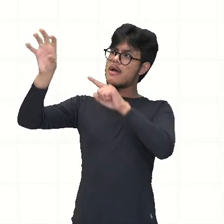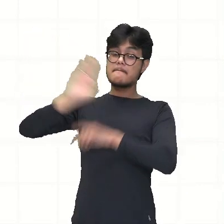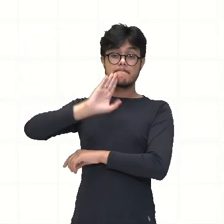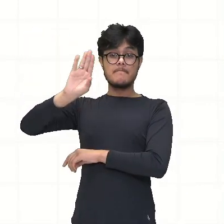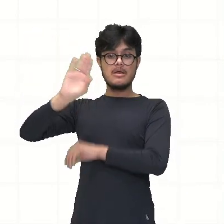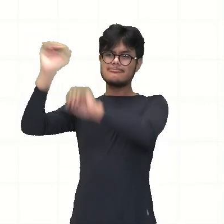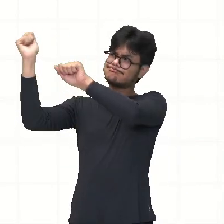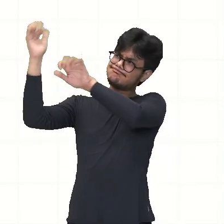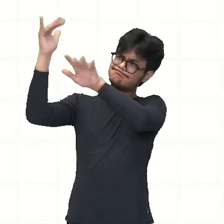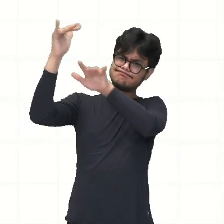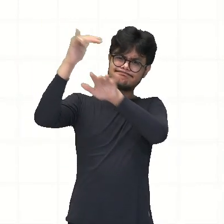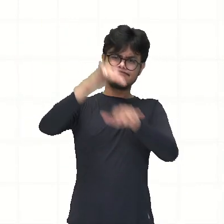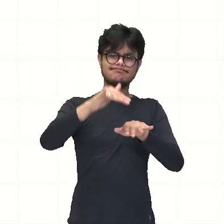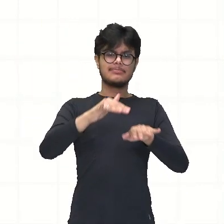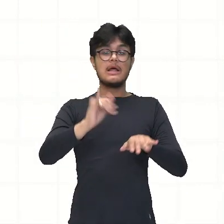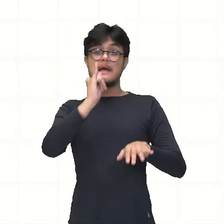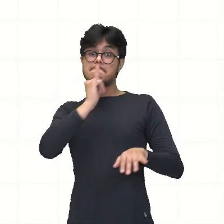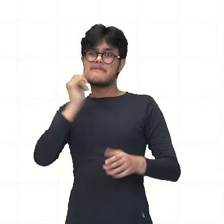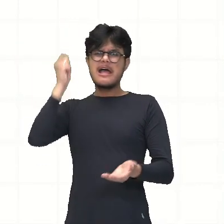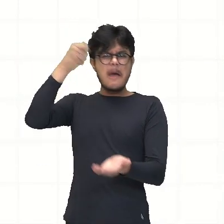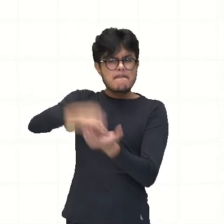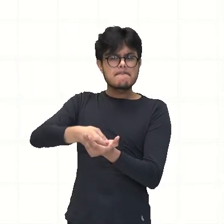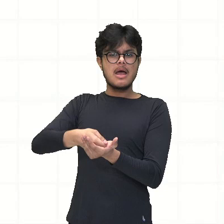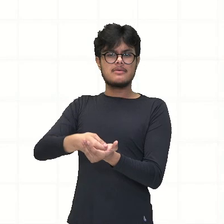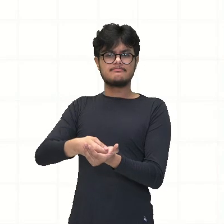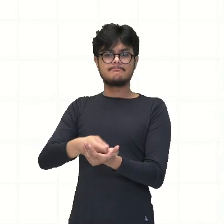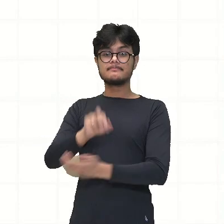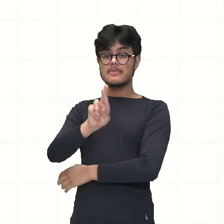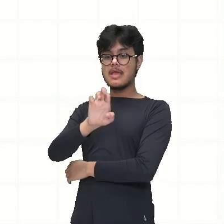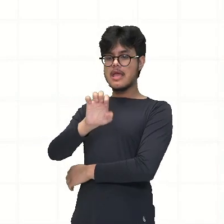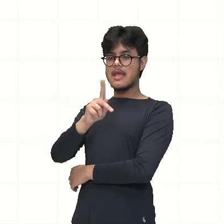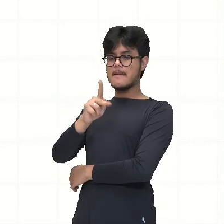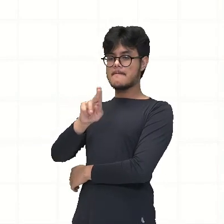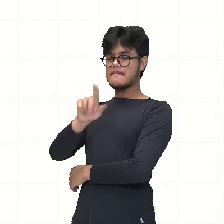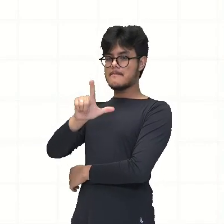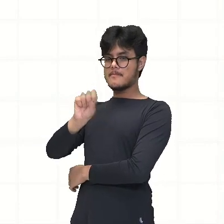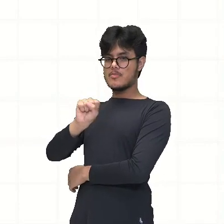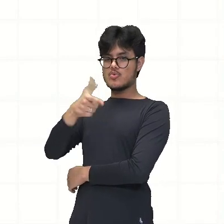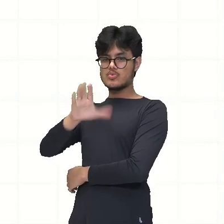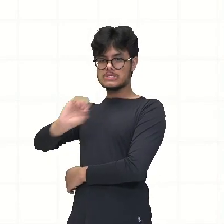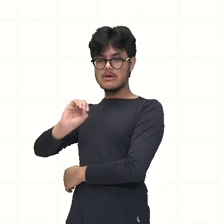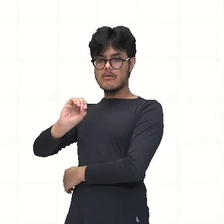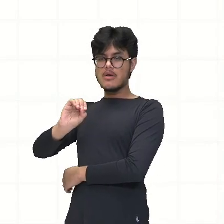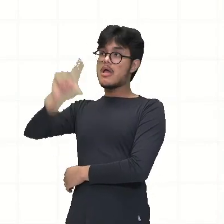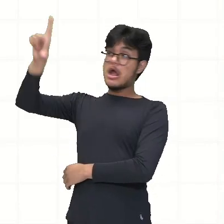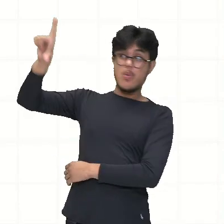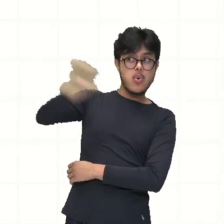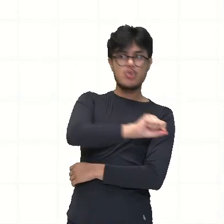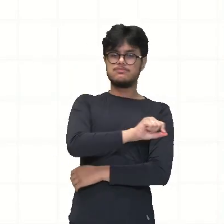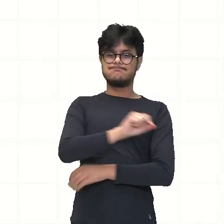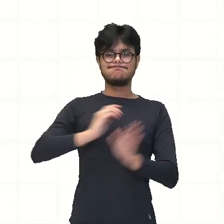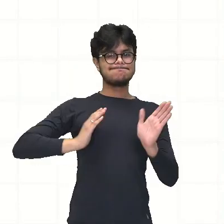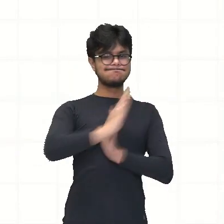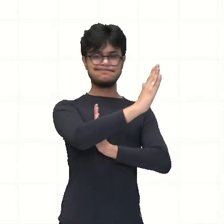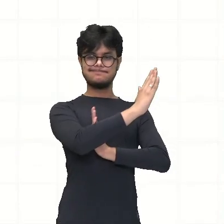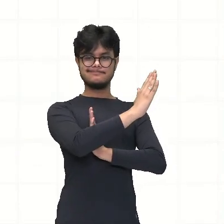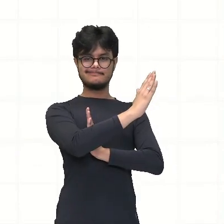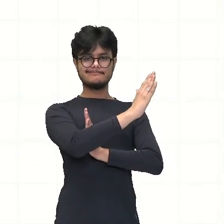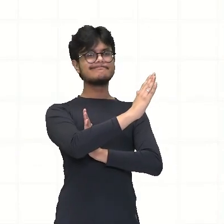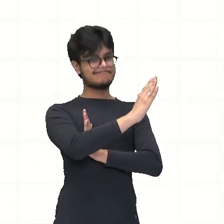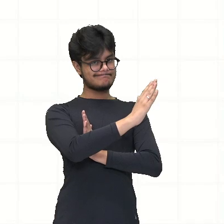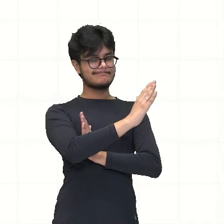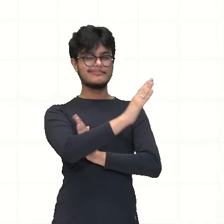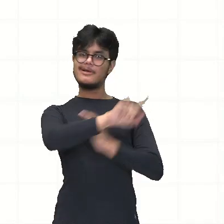principal região de repulsão, ou seja, as pessoas vão sair ali da região, tá bom? Então, elas vão